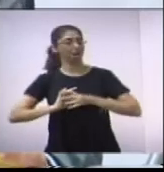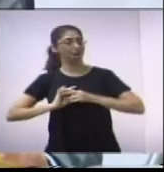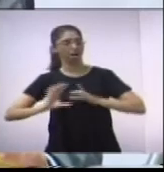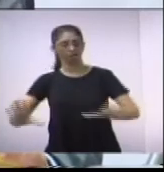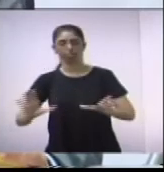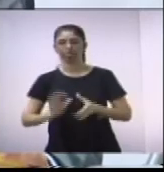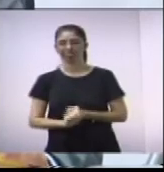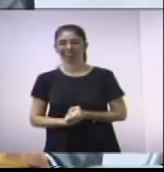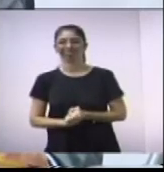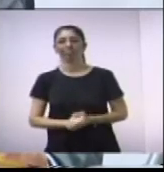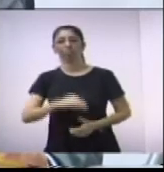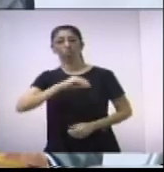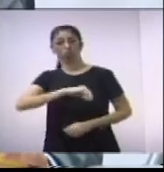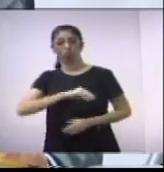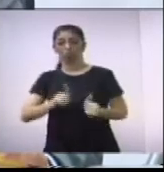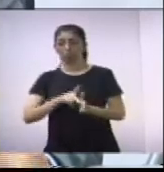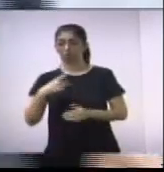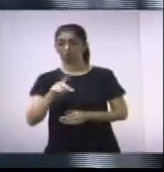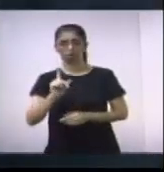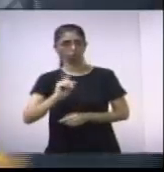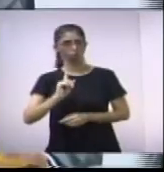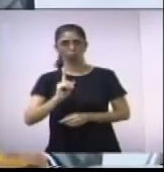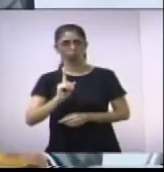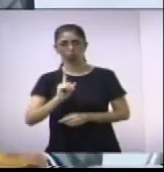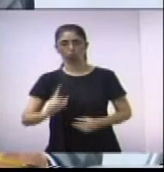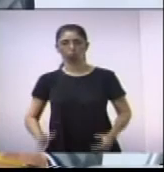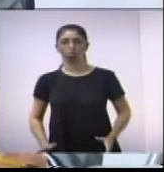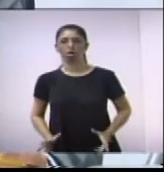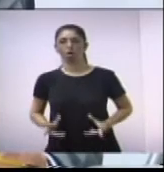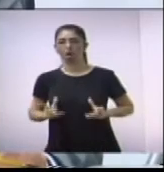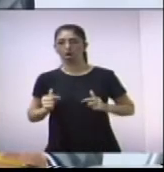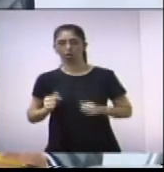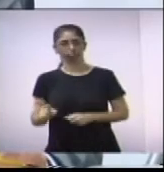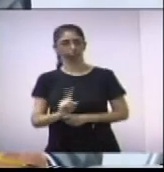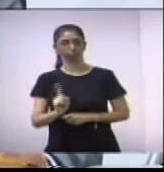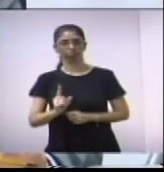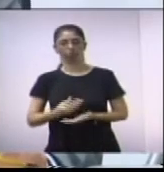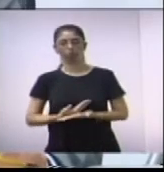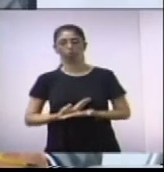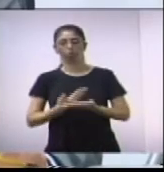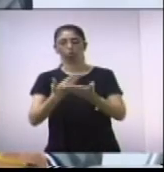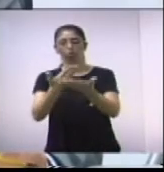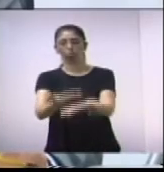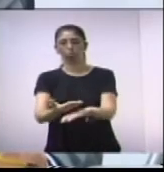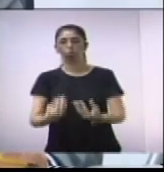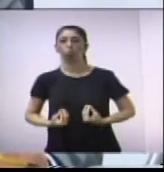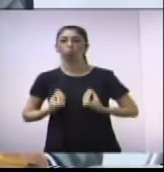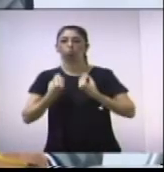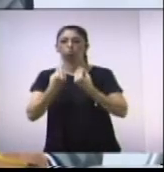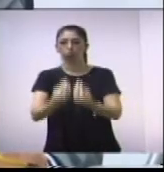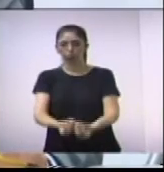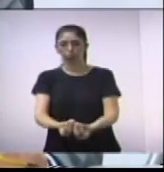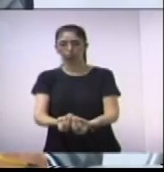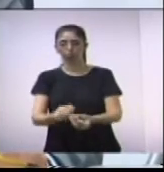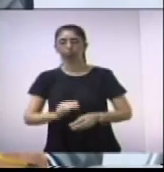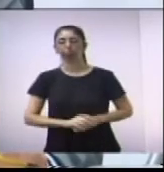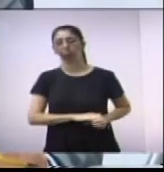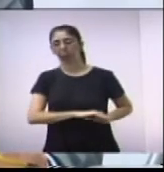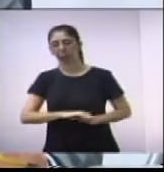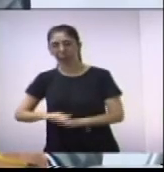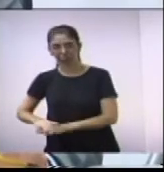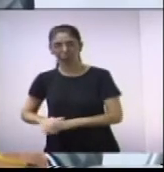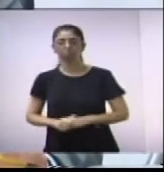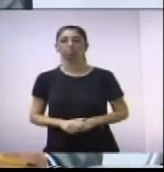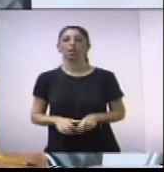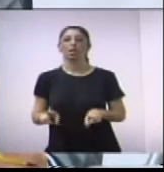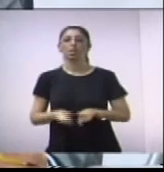caridade. Camarada que foi indicado ao Prêmio Nobel da Paz por duas oportunidades e eleito o